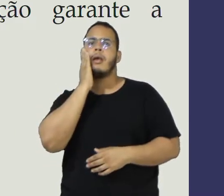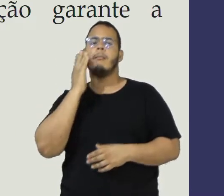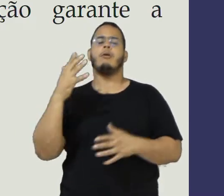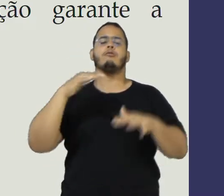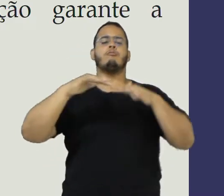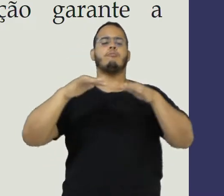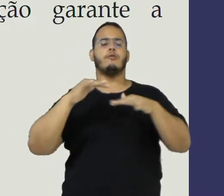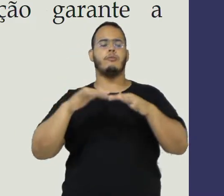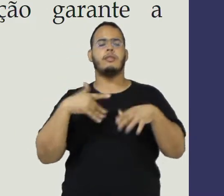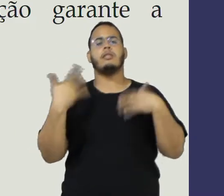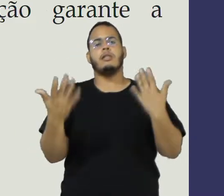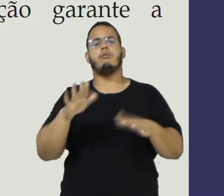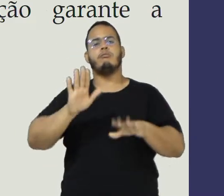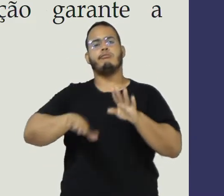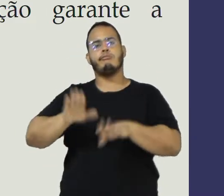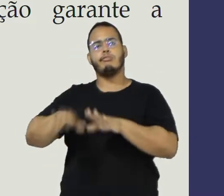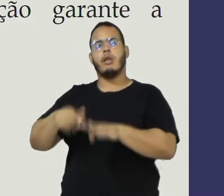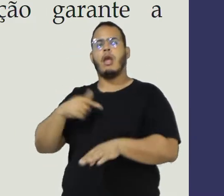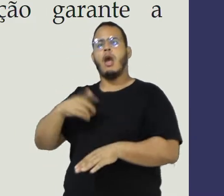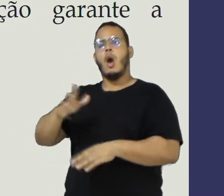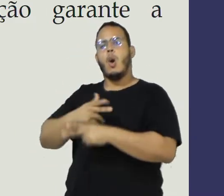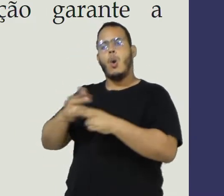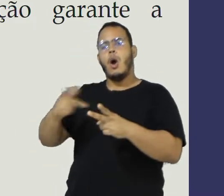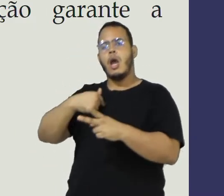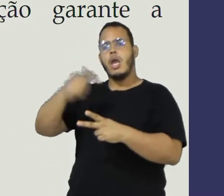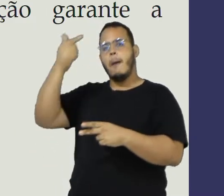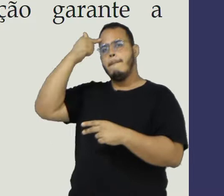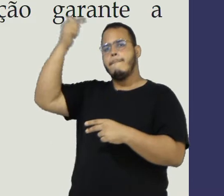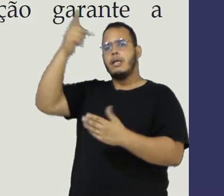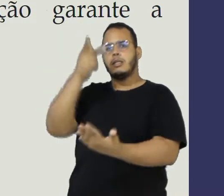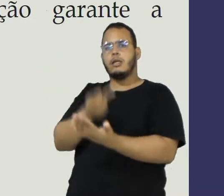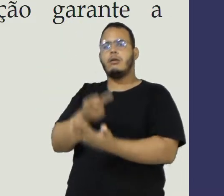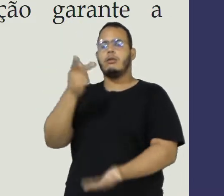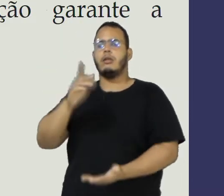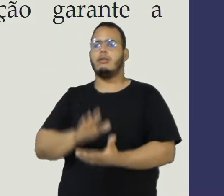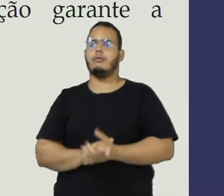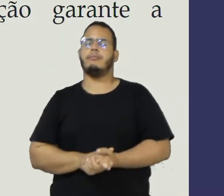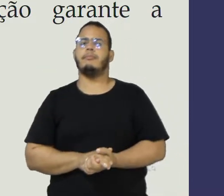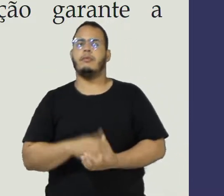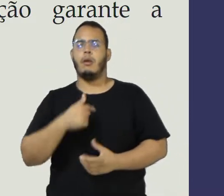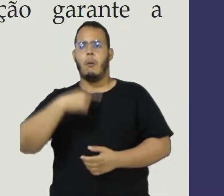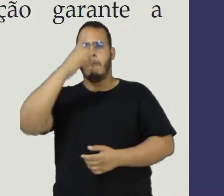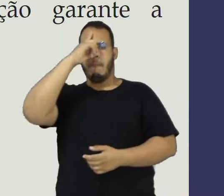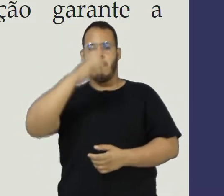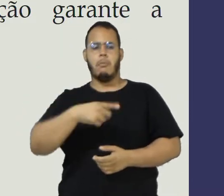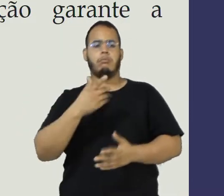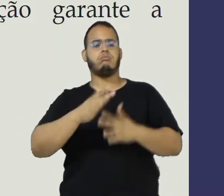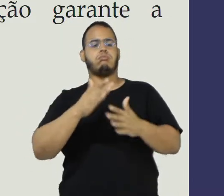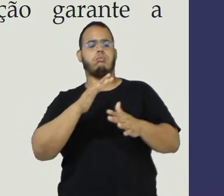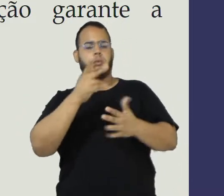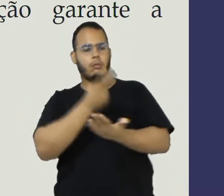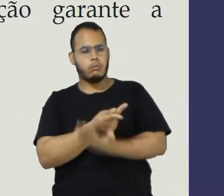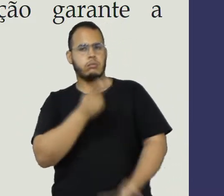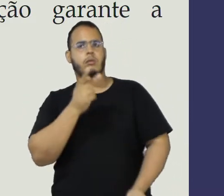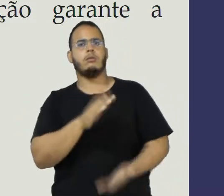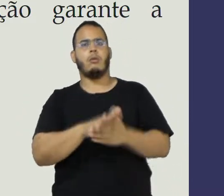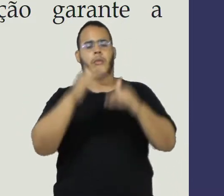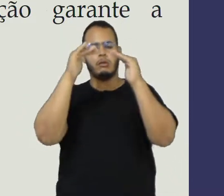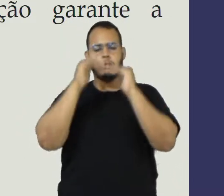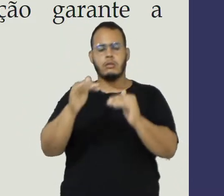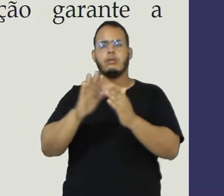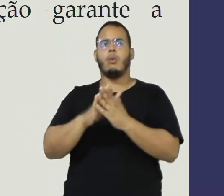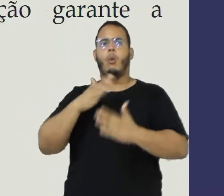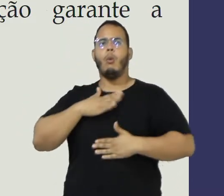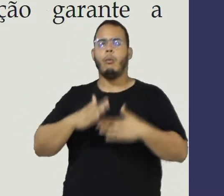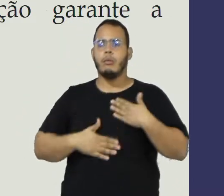tem movimentos aí que atendem ao meu comando. Estão conectados aí aos ossos por meio dos